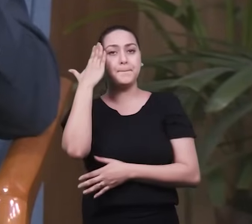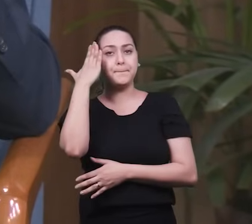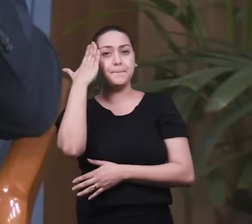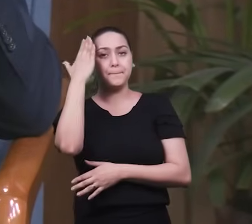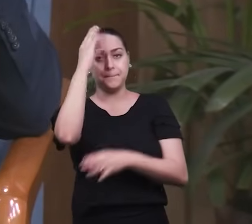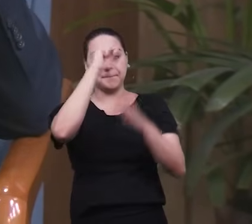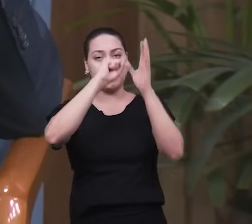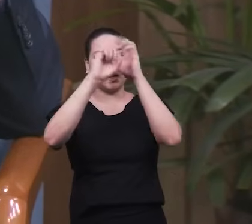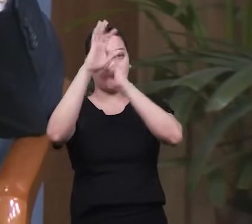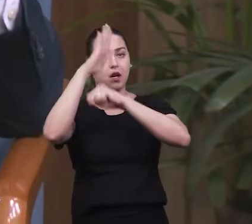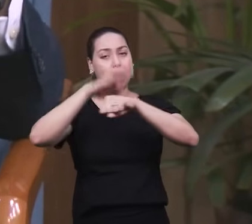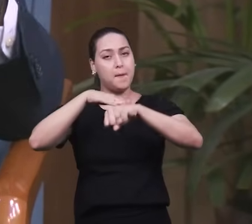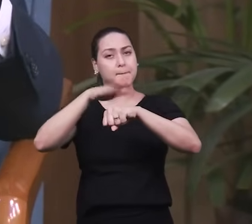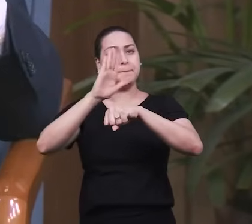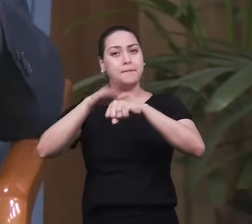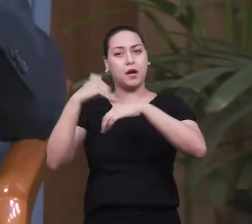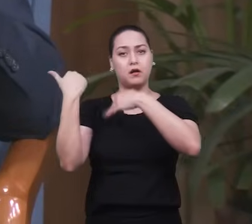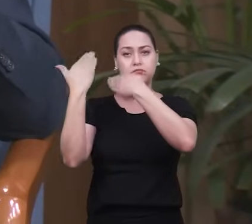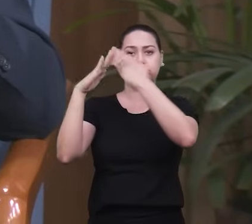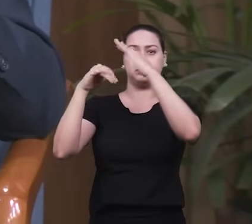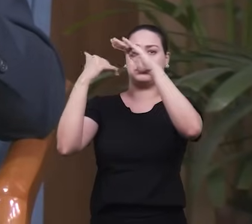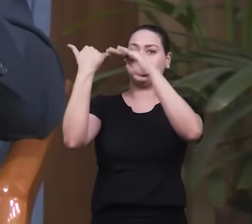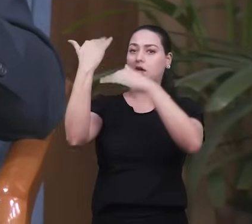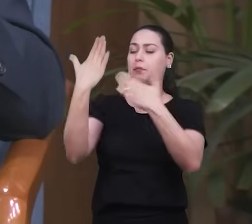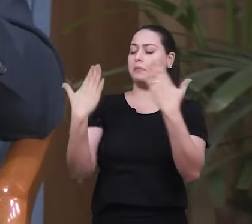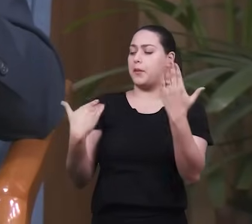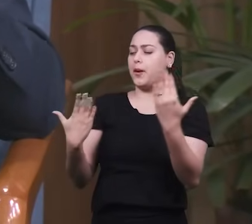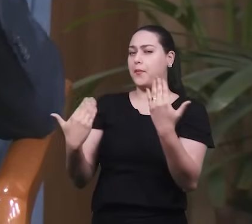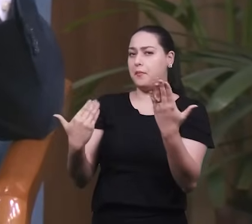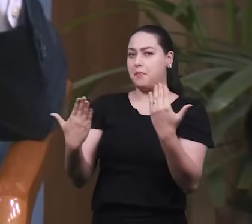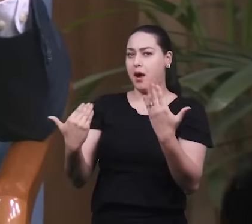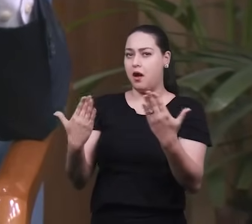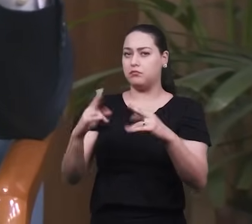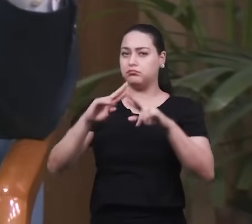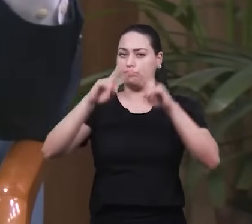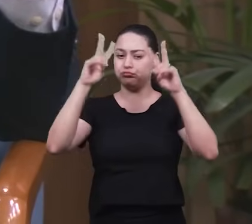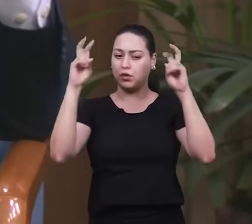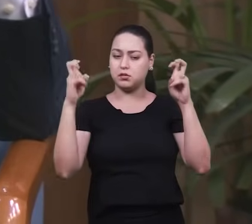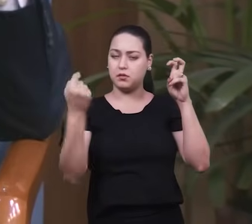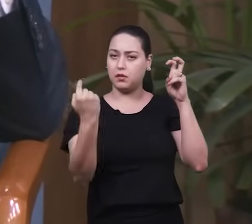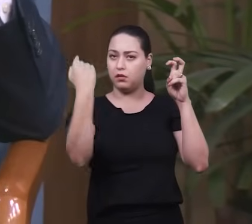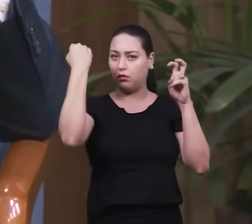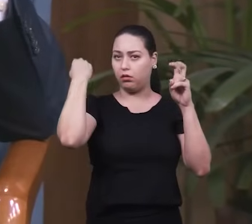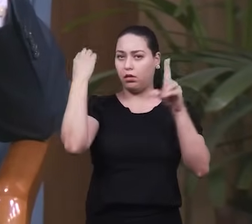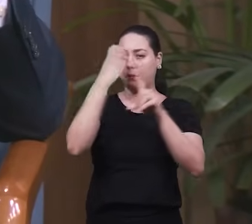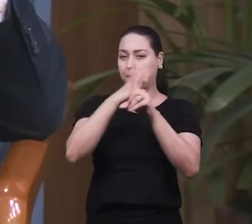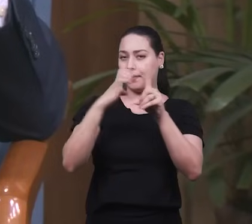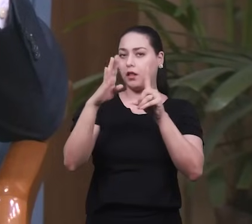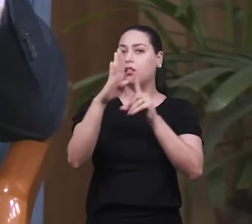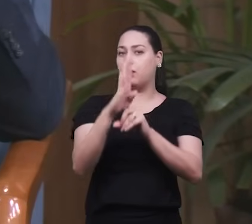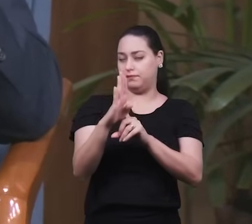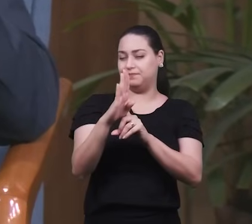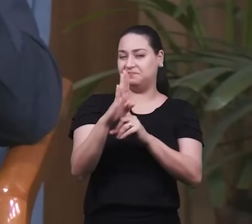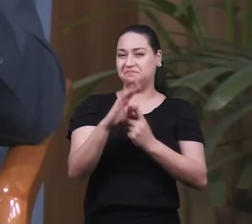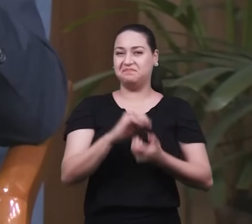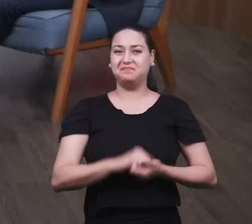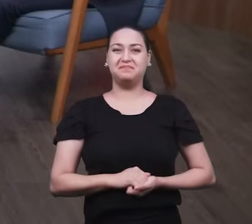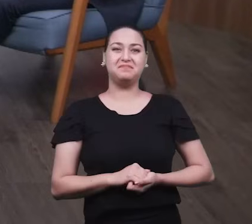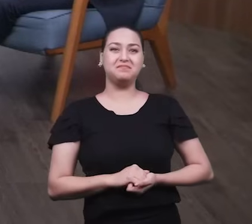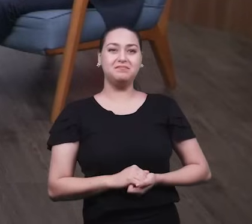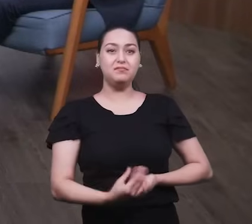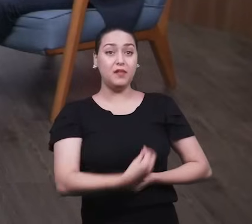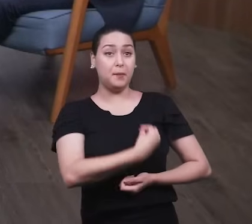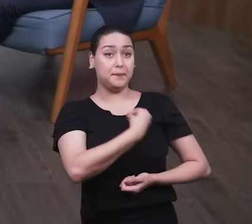o nosso entendimento, o nosso debate sobre o assunto da Última Escola Bíblica. E temos aqui